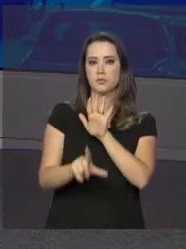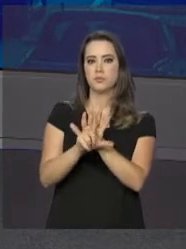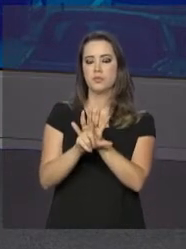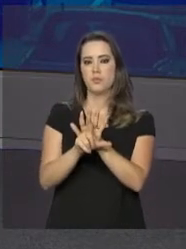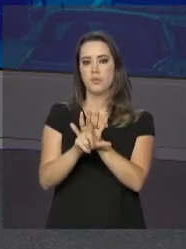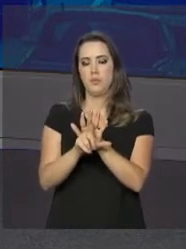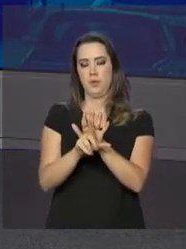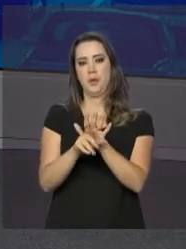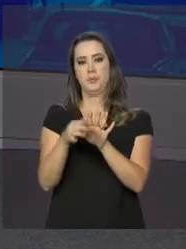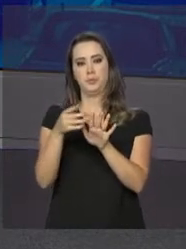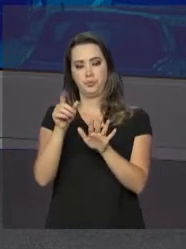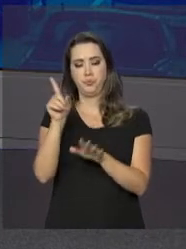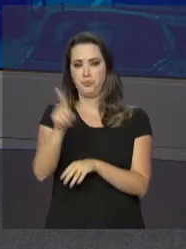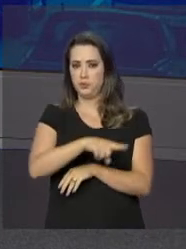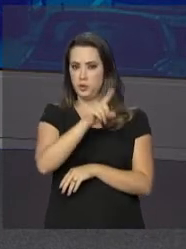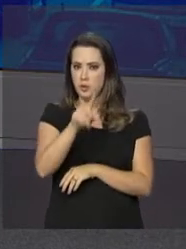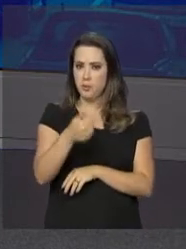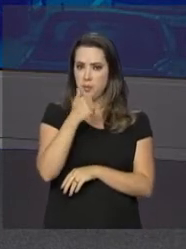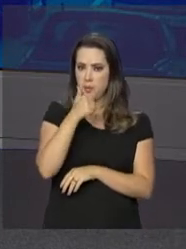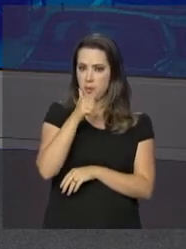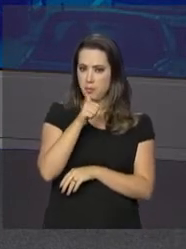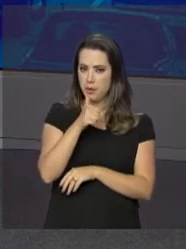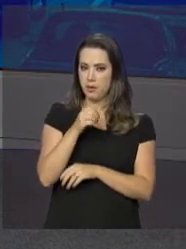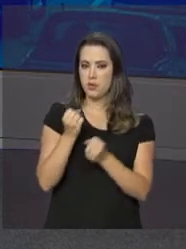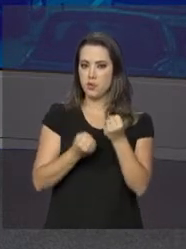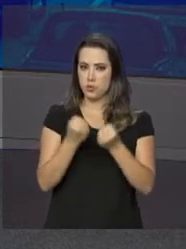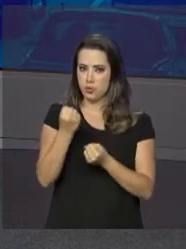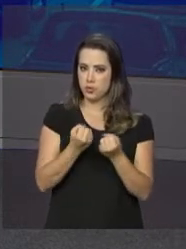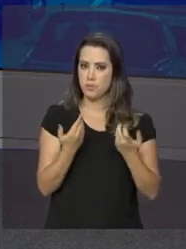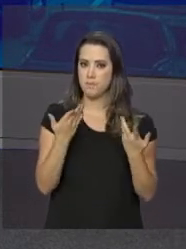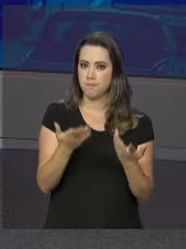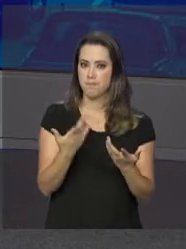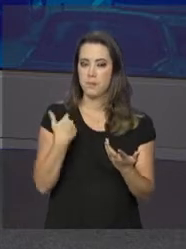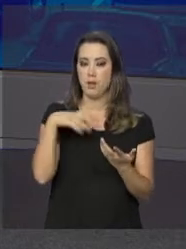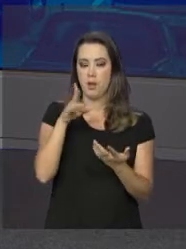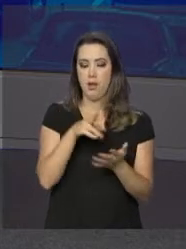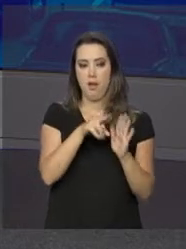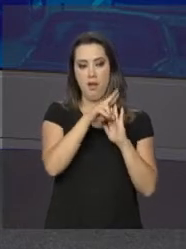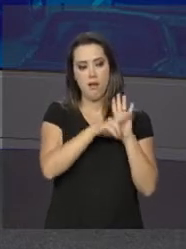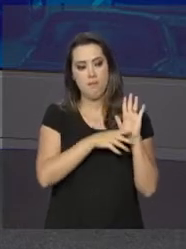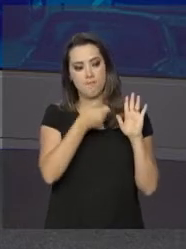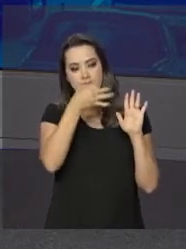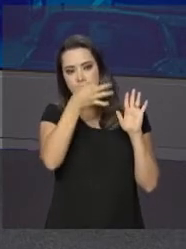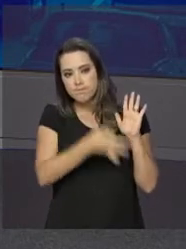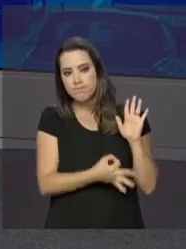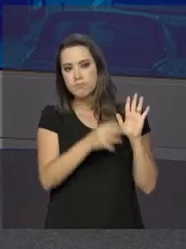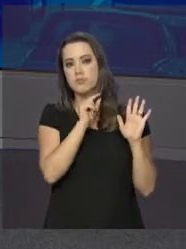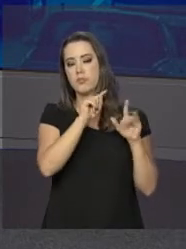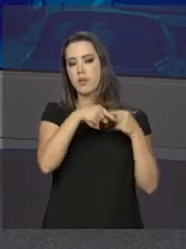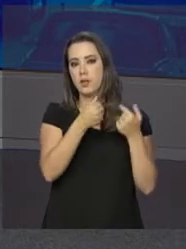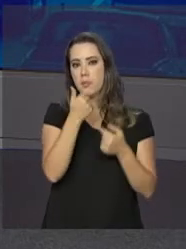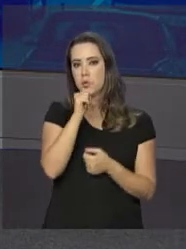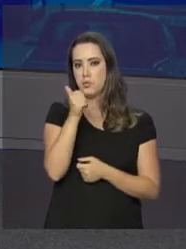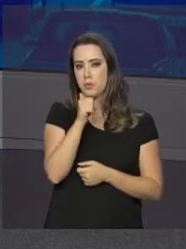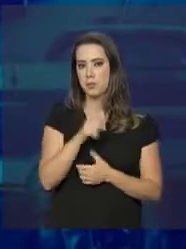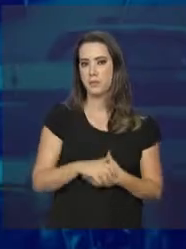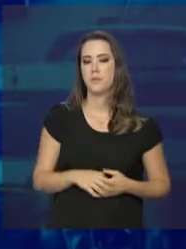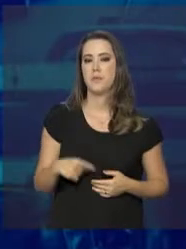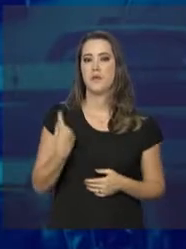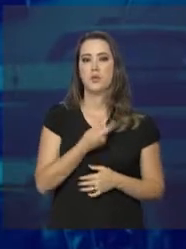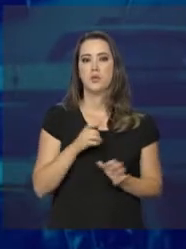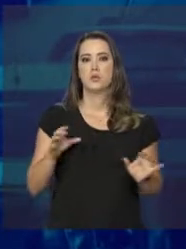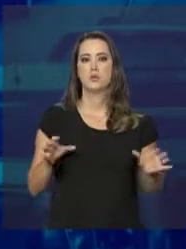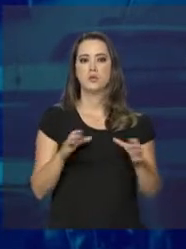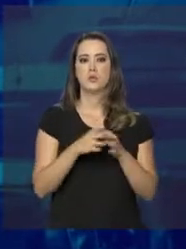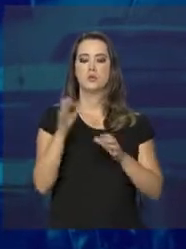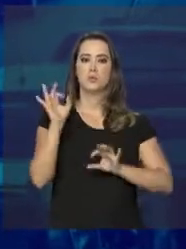o que inclui aí a lei seca que trouxe regras mais duras para quem é pego dirigindo depois de beber a nossa